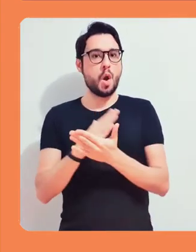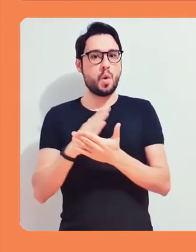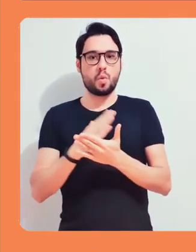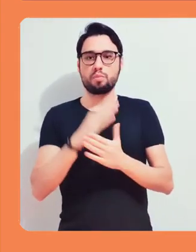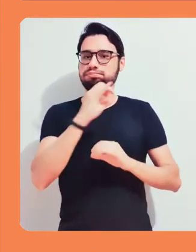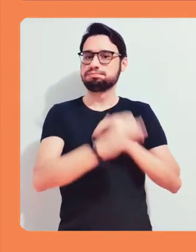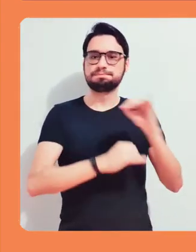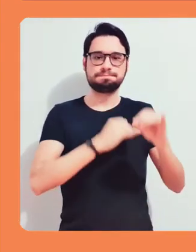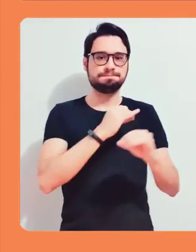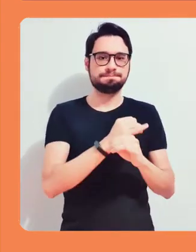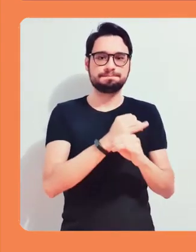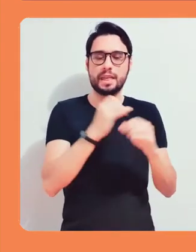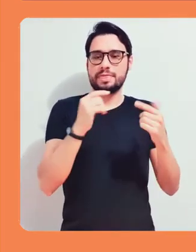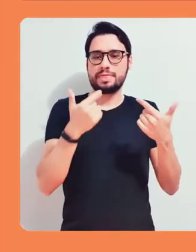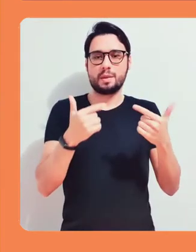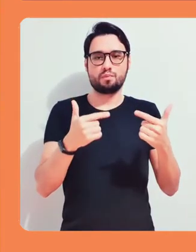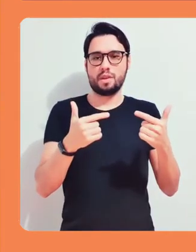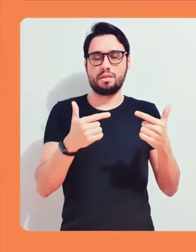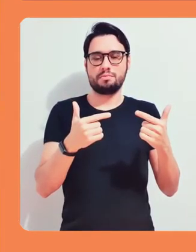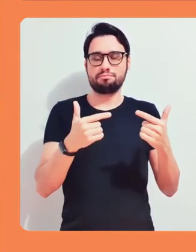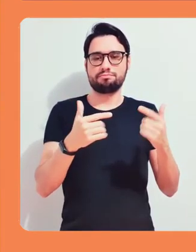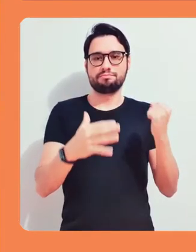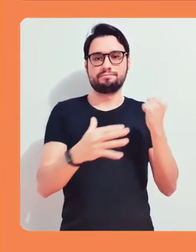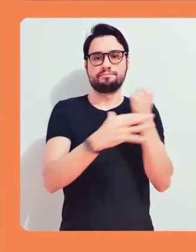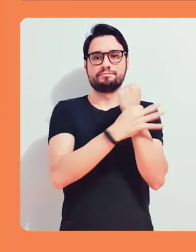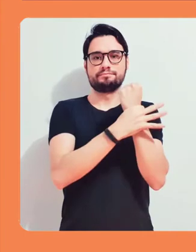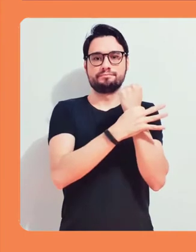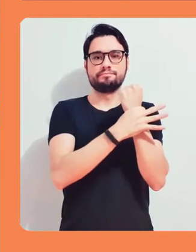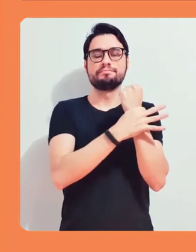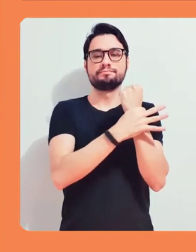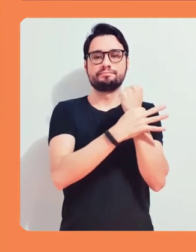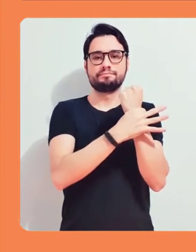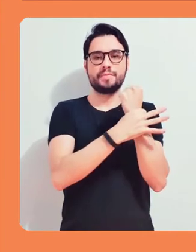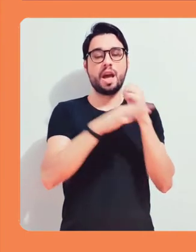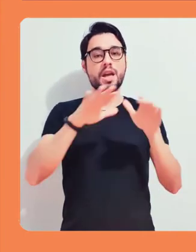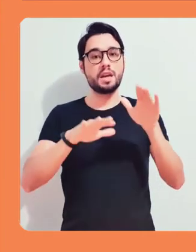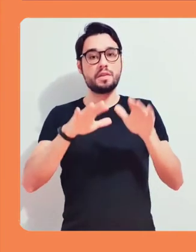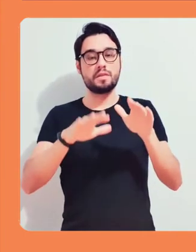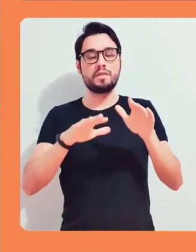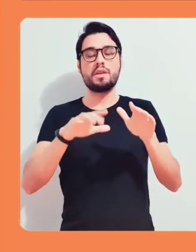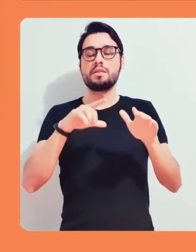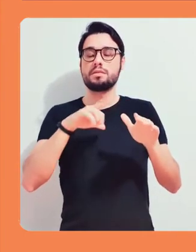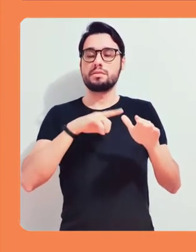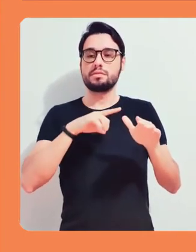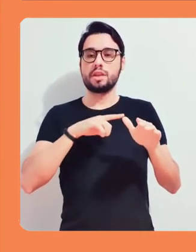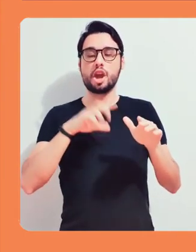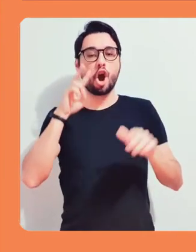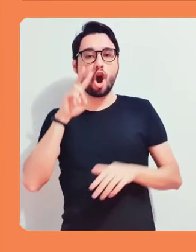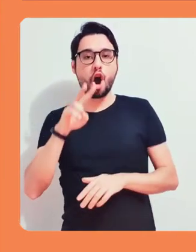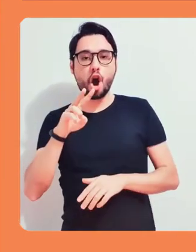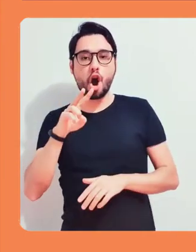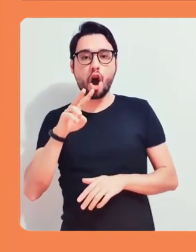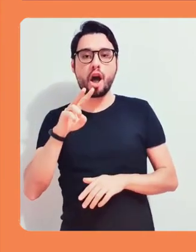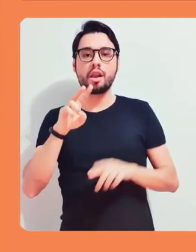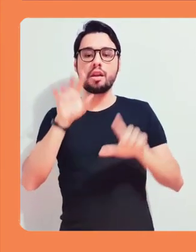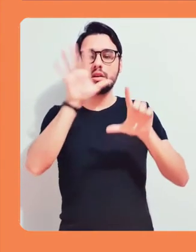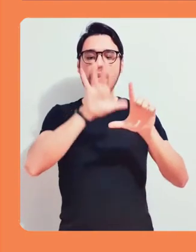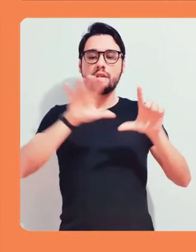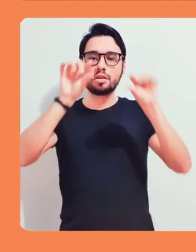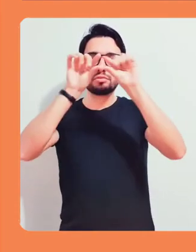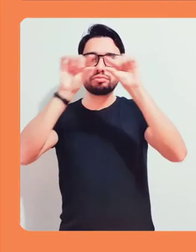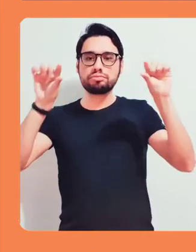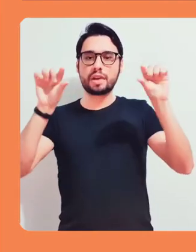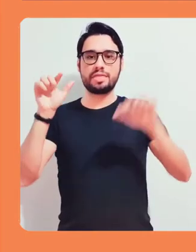a conexão é segura. Esse aqui também é outro, uma conexão segura. Mas existem